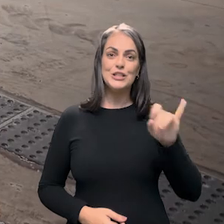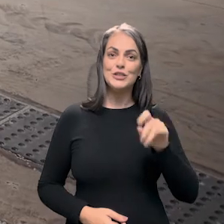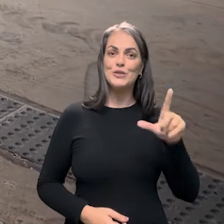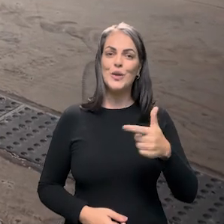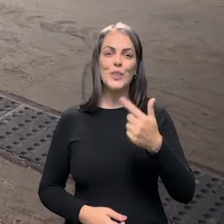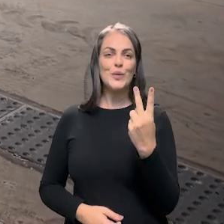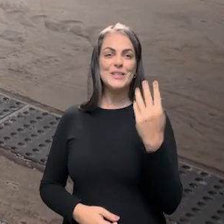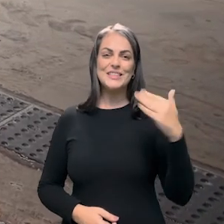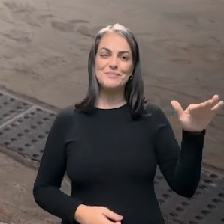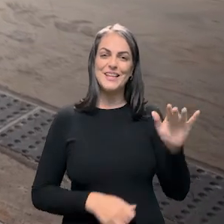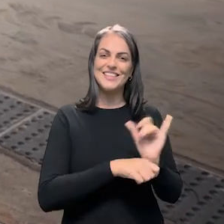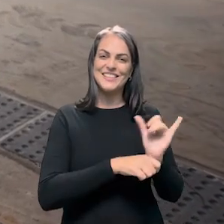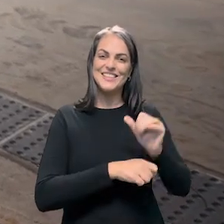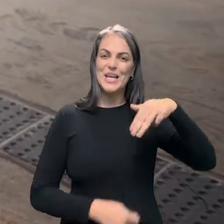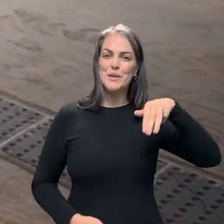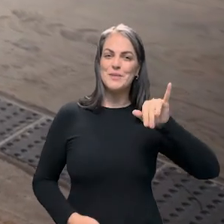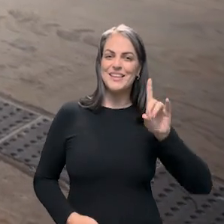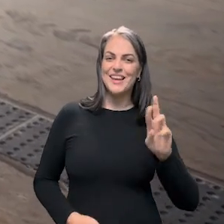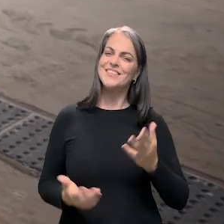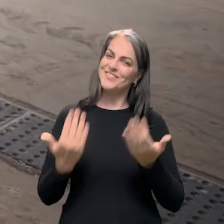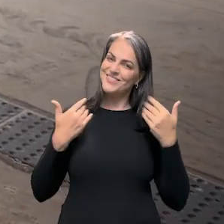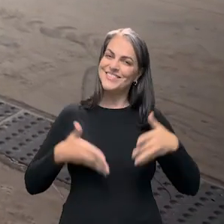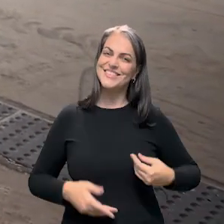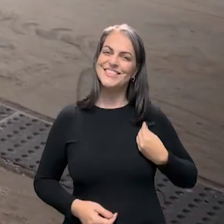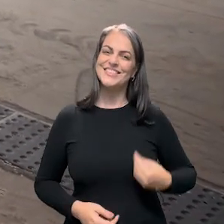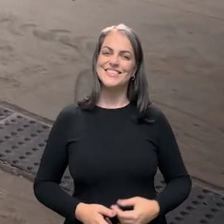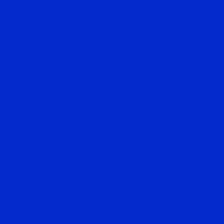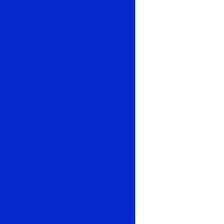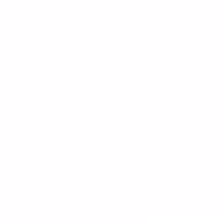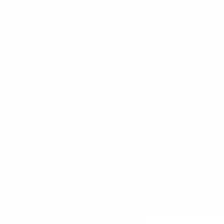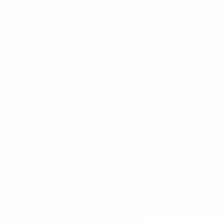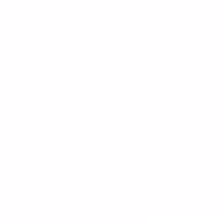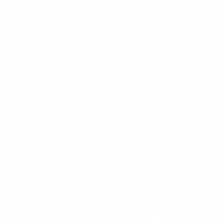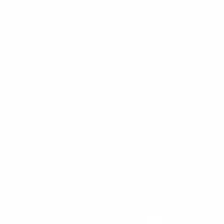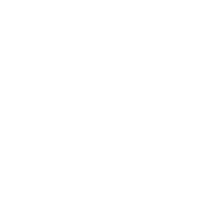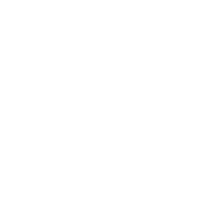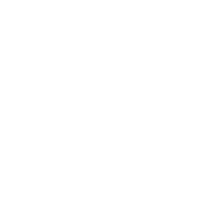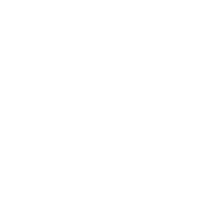quinta-feira, 25 de julho, às 14h30, no canal do YouTube do MIIDR. Participe com a gente!